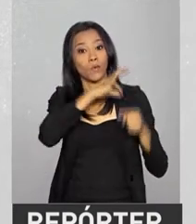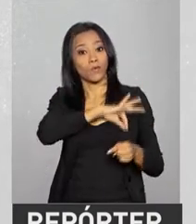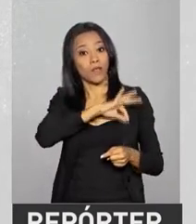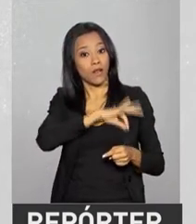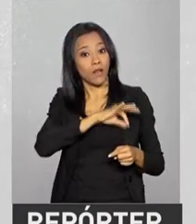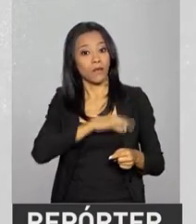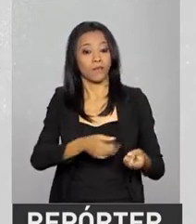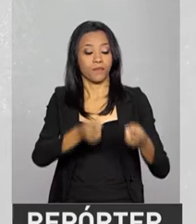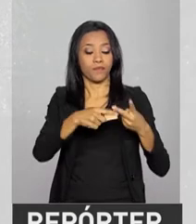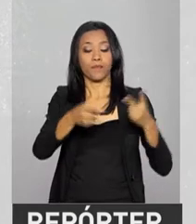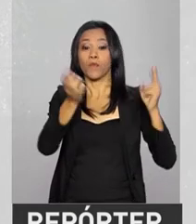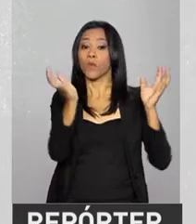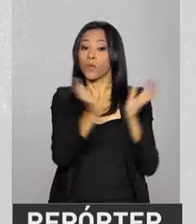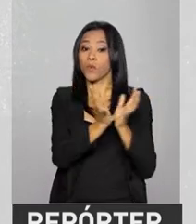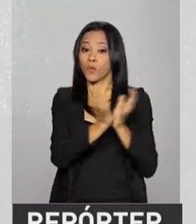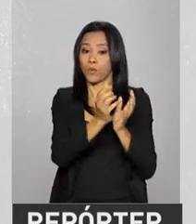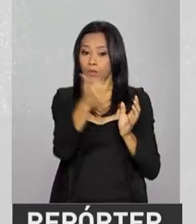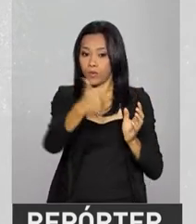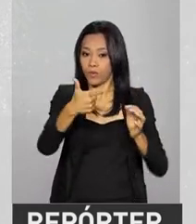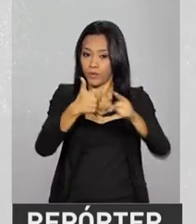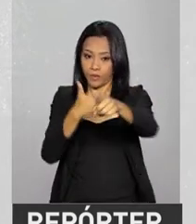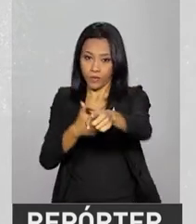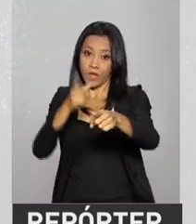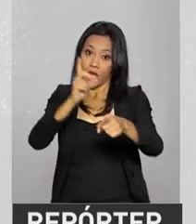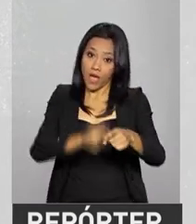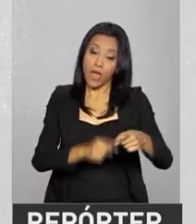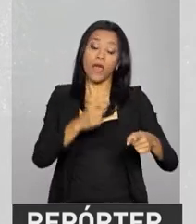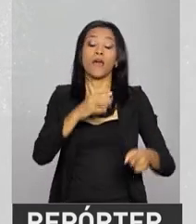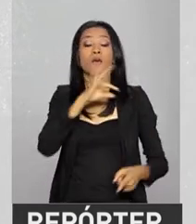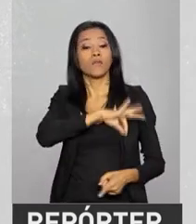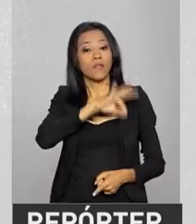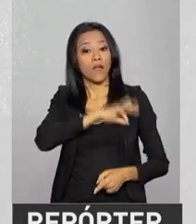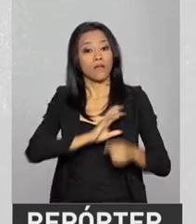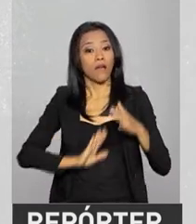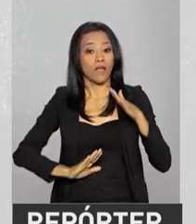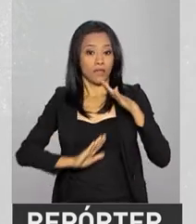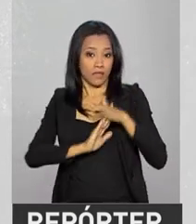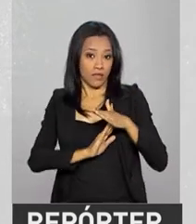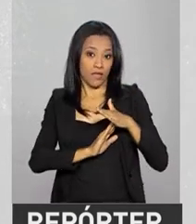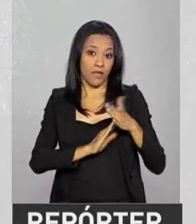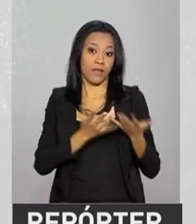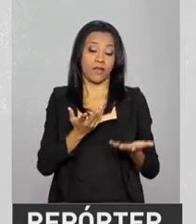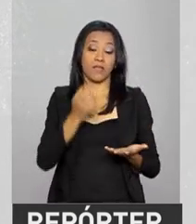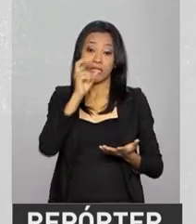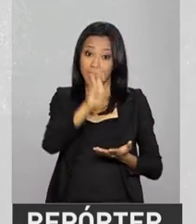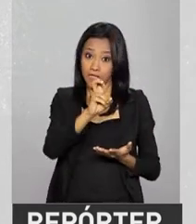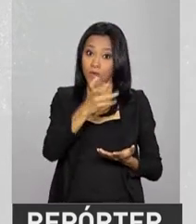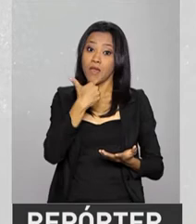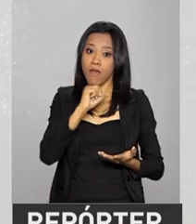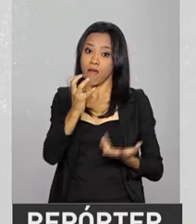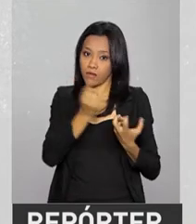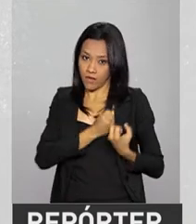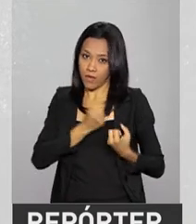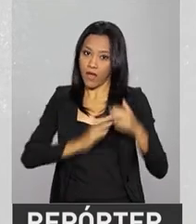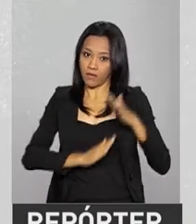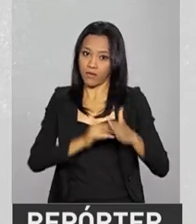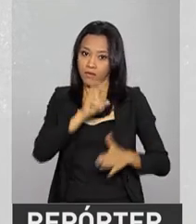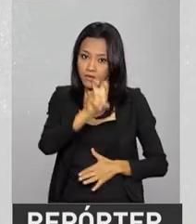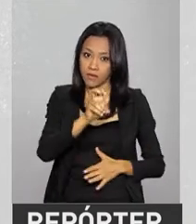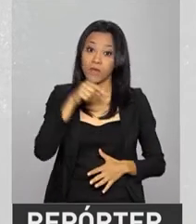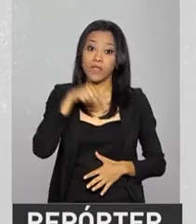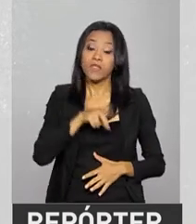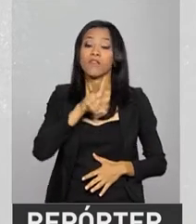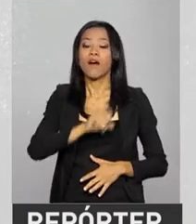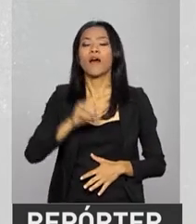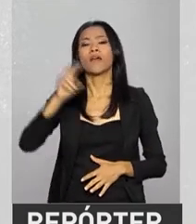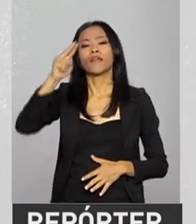A segunda vai atingir estudantes com renda per capita mensal familiar de até 5 salários mínimos. Essa modalidade vai atender as